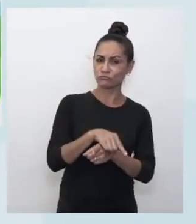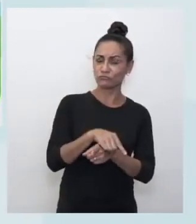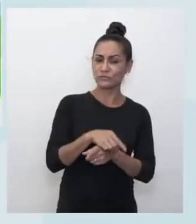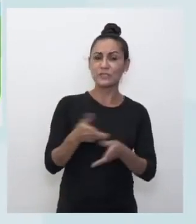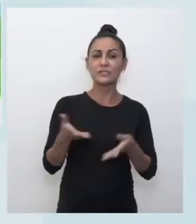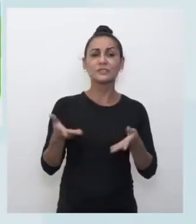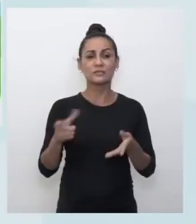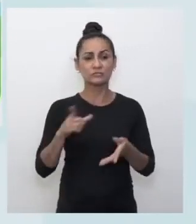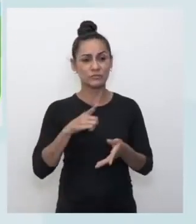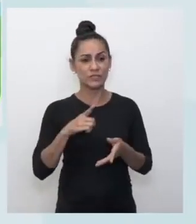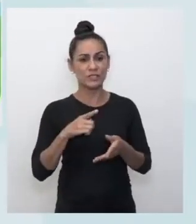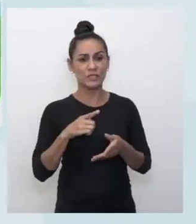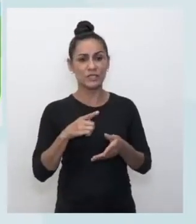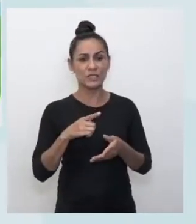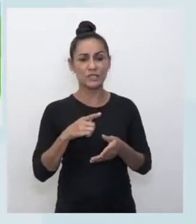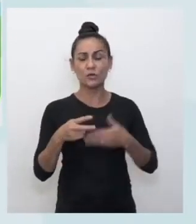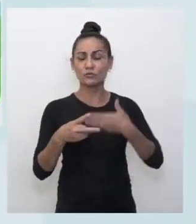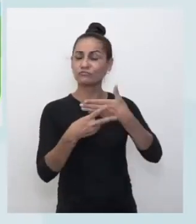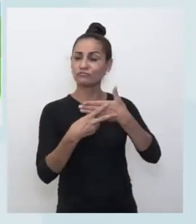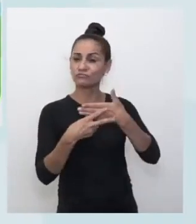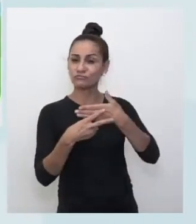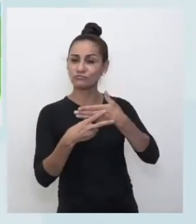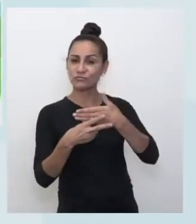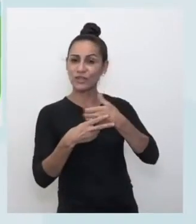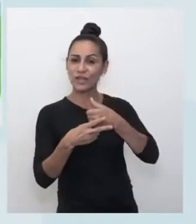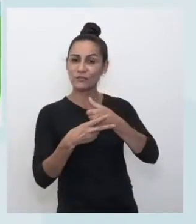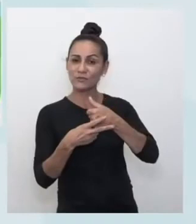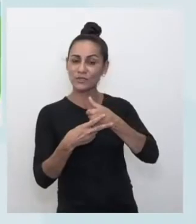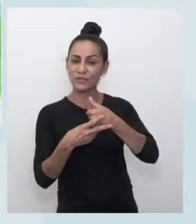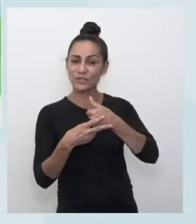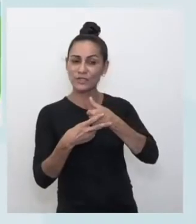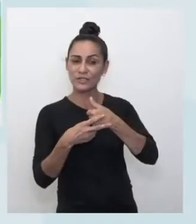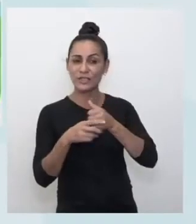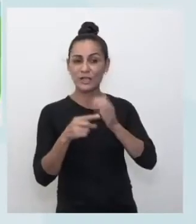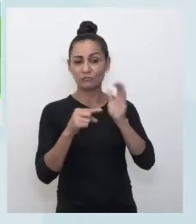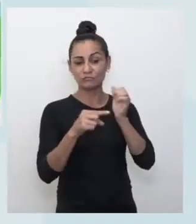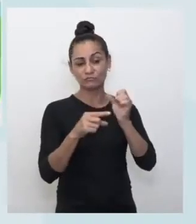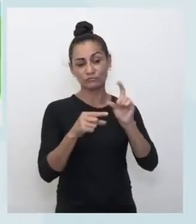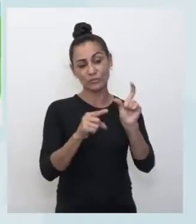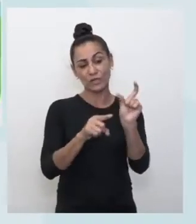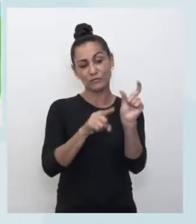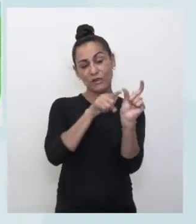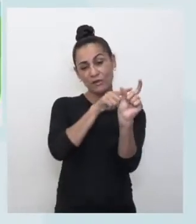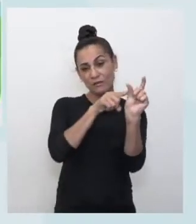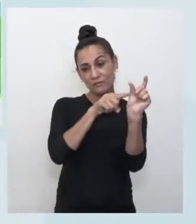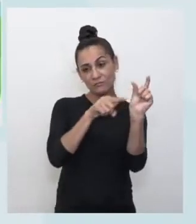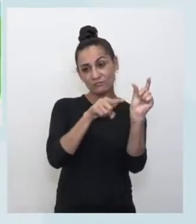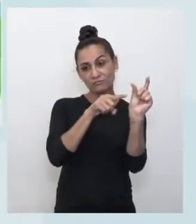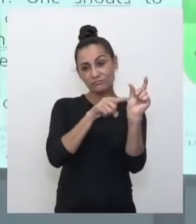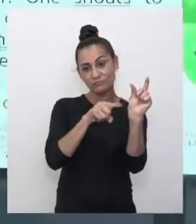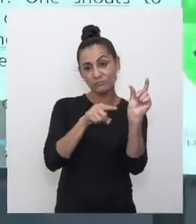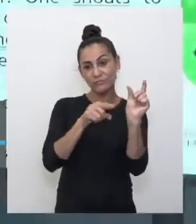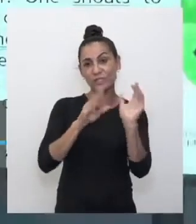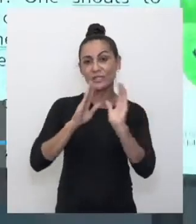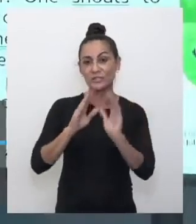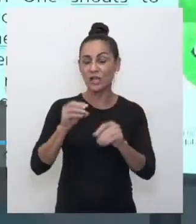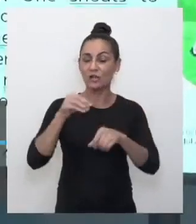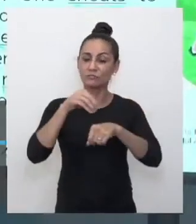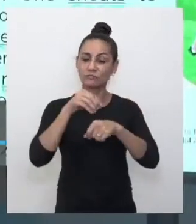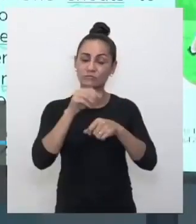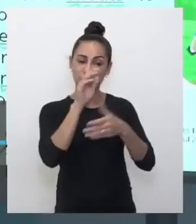aqui todos os verbinhos e eles estão lá sublinhados para vocês. Legal, vocês mandaram os verbos para a